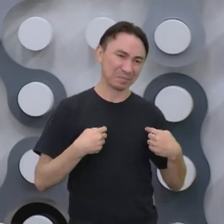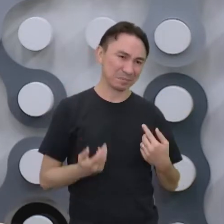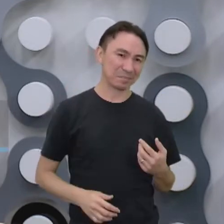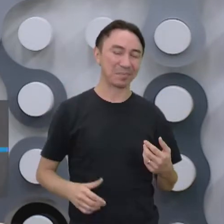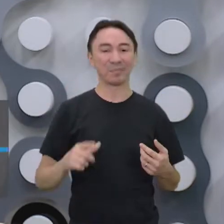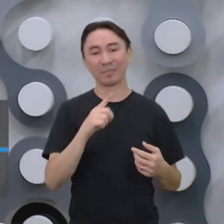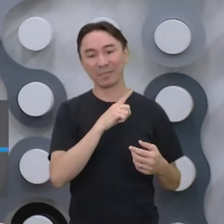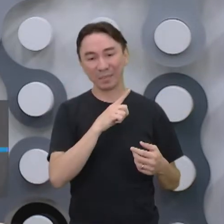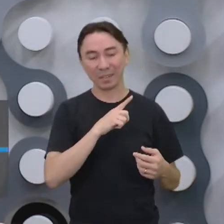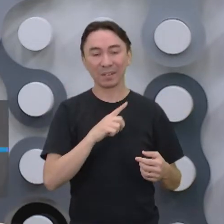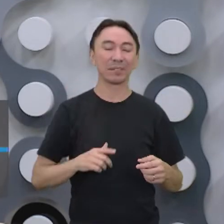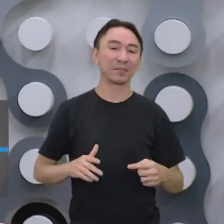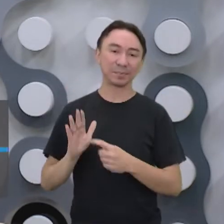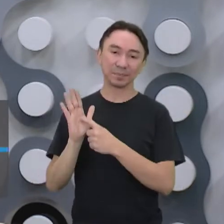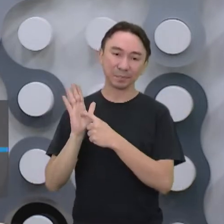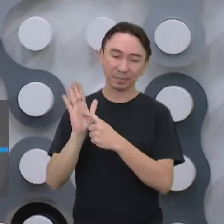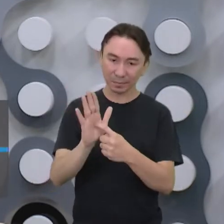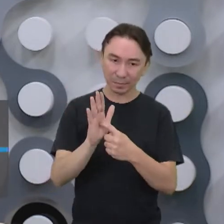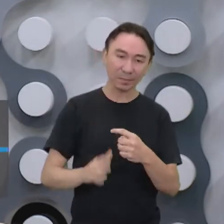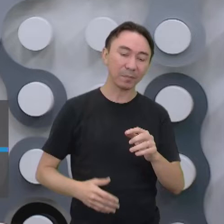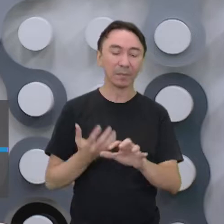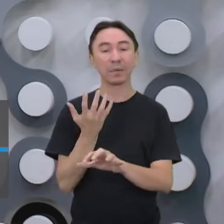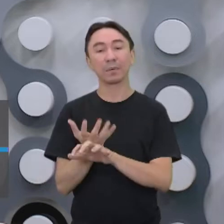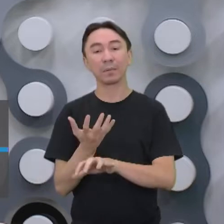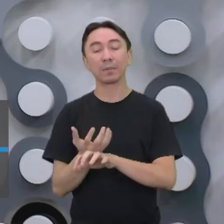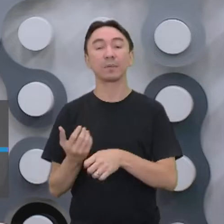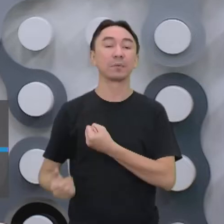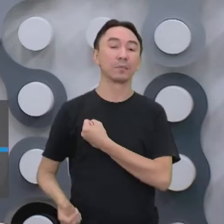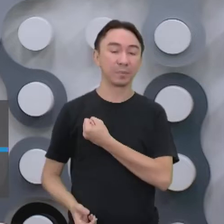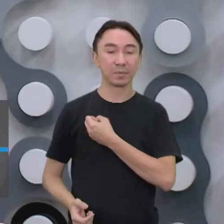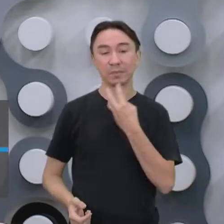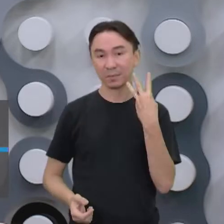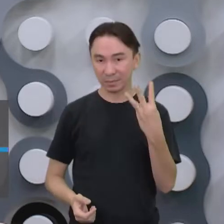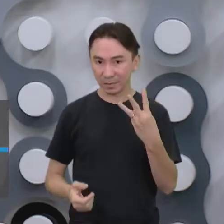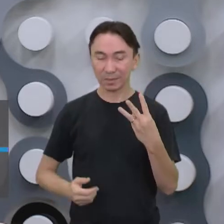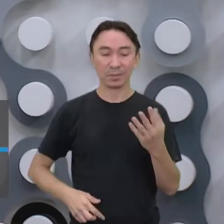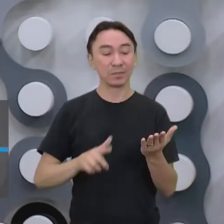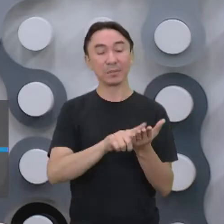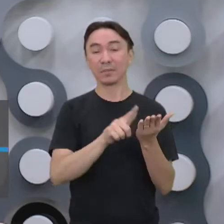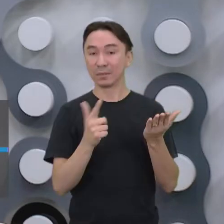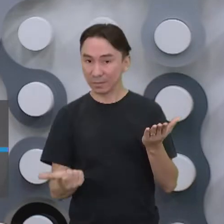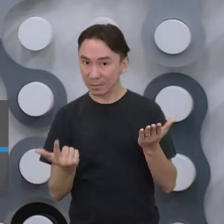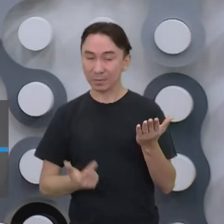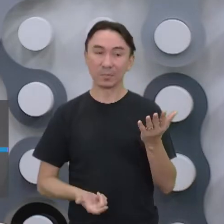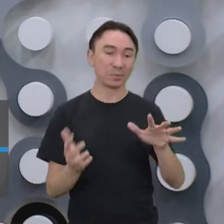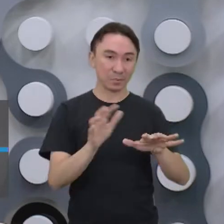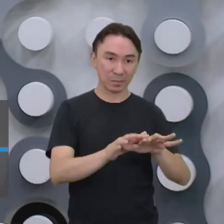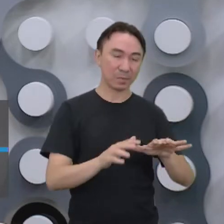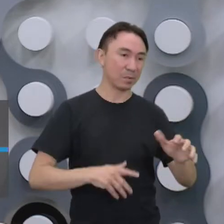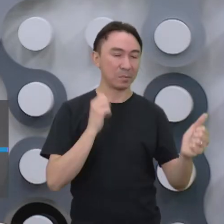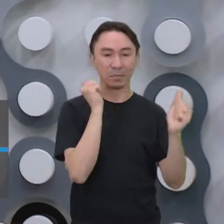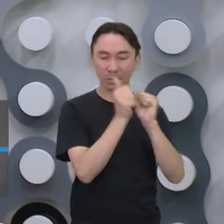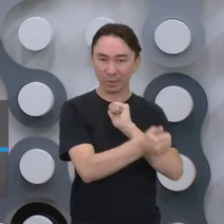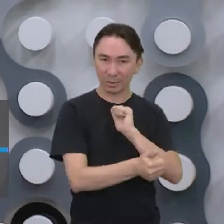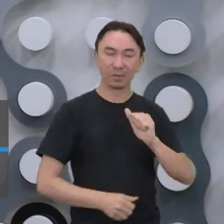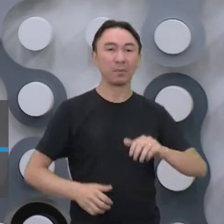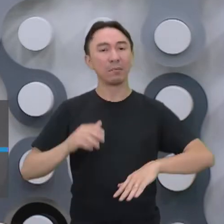do componente de número 3, o jornalismo e inclusão nos esportes, práticas e